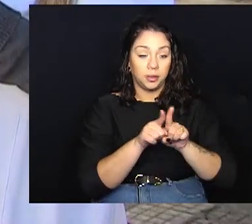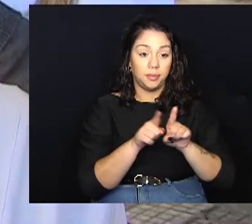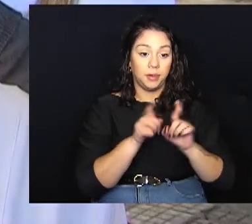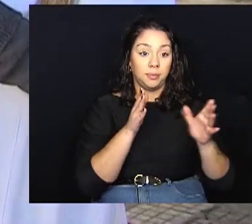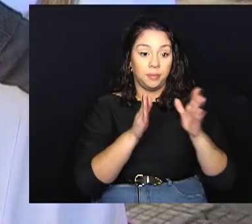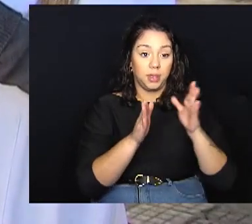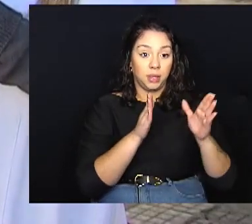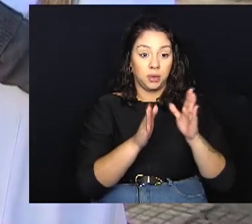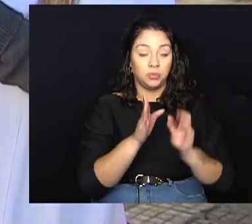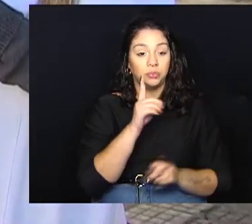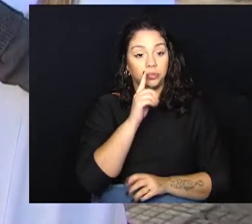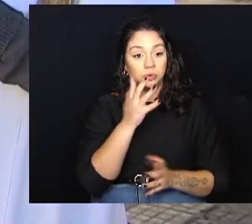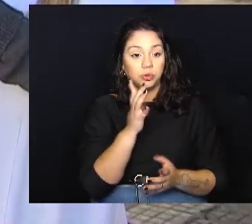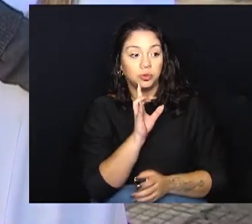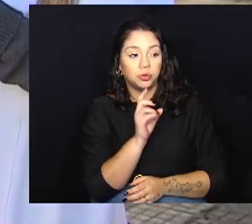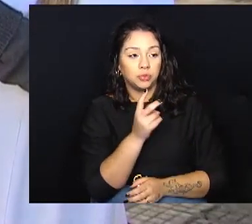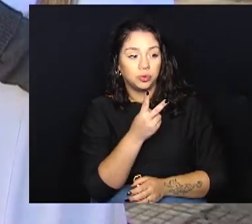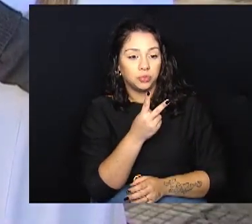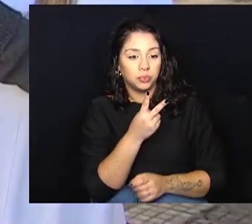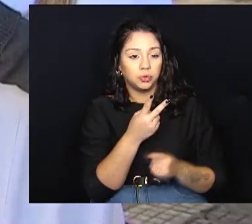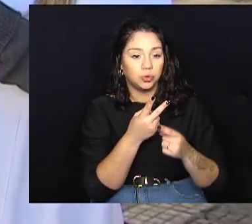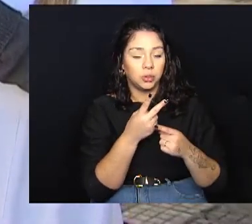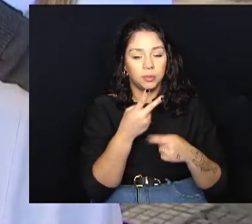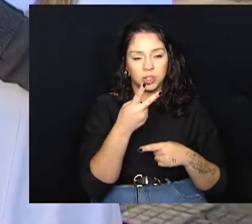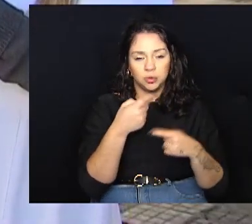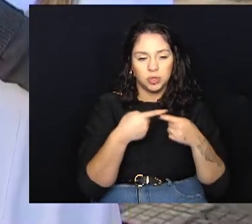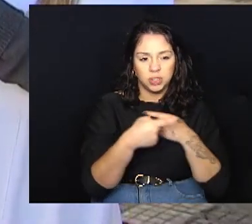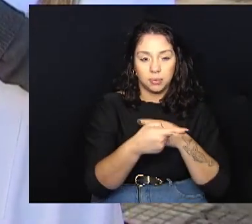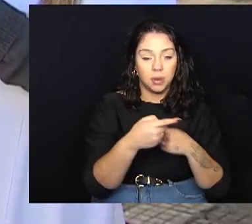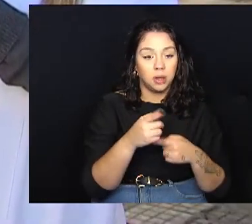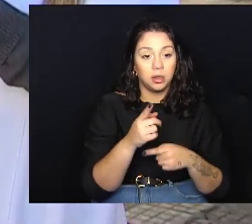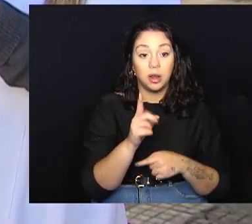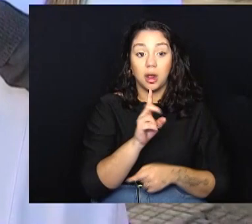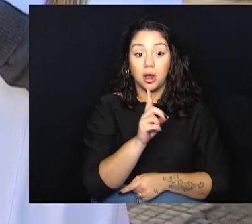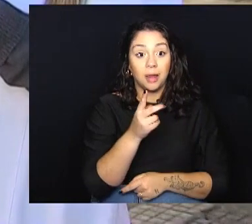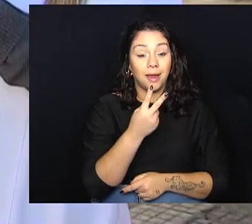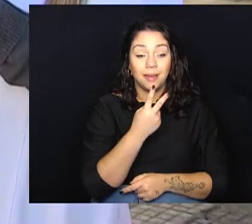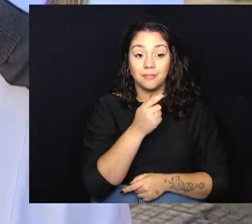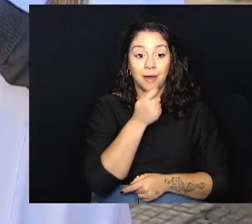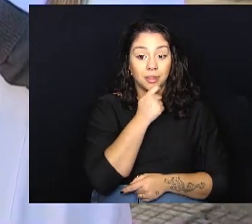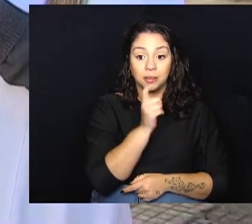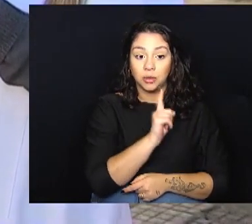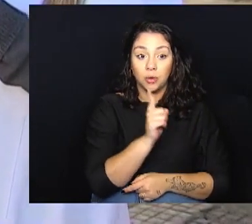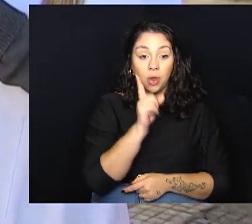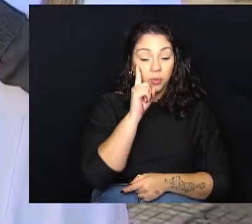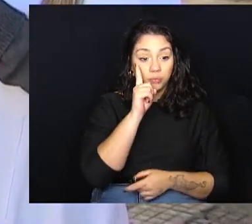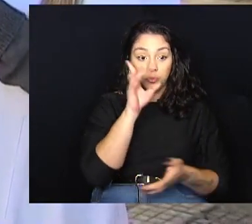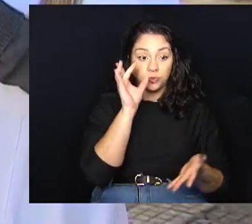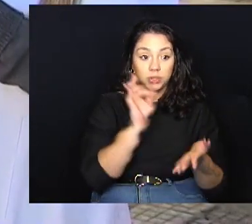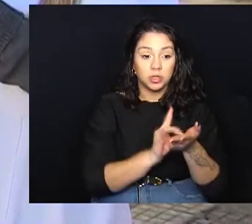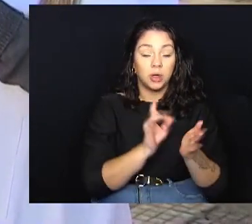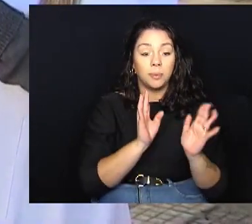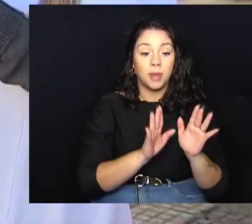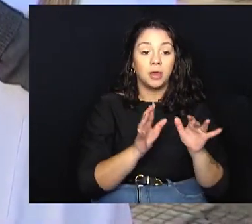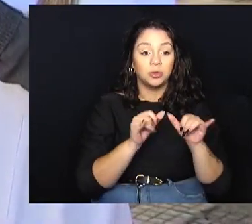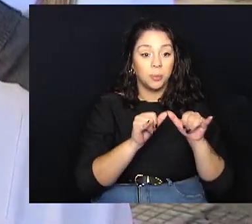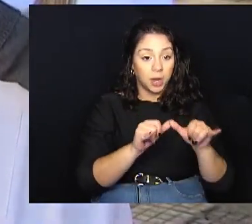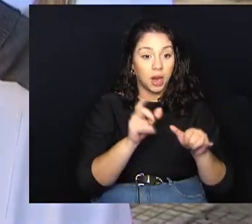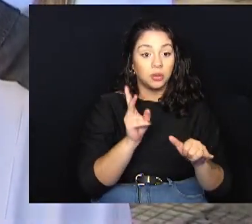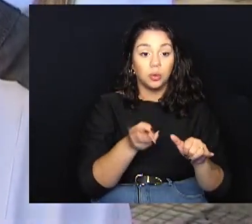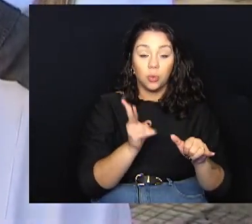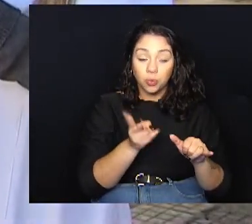dentro de aproximadamente umas duas semanas não é ainda uma data é oficial é mais o mercadão ele continua